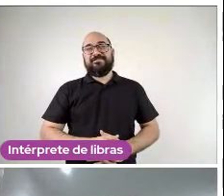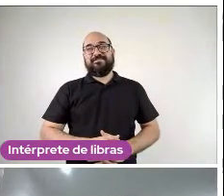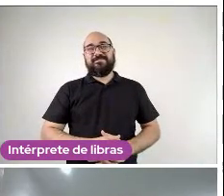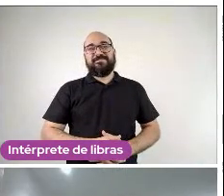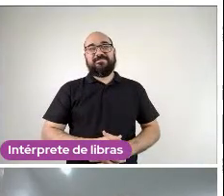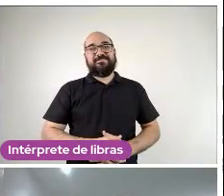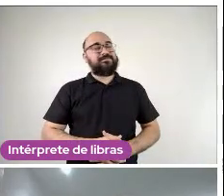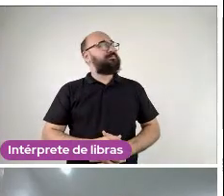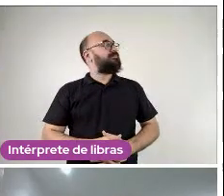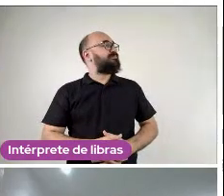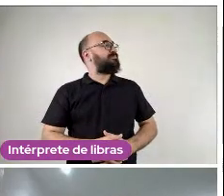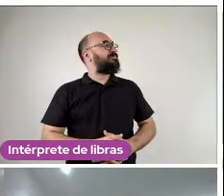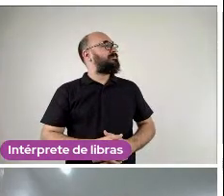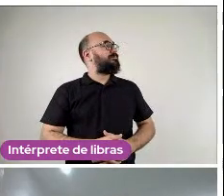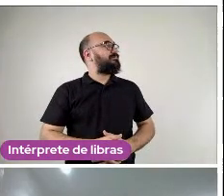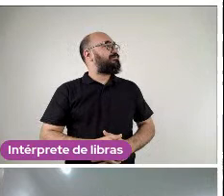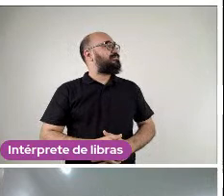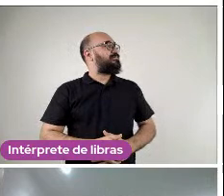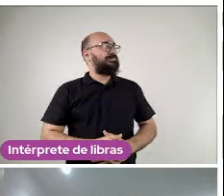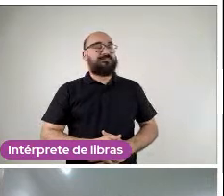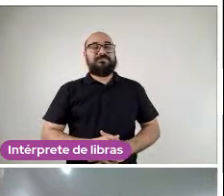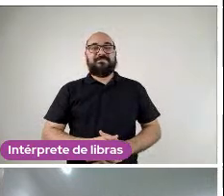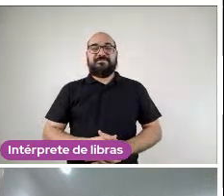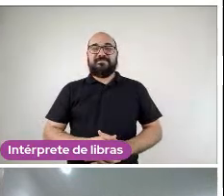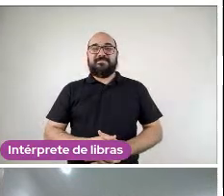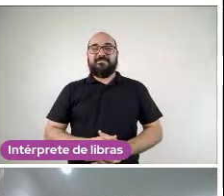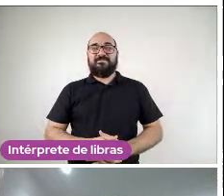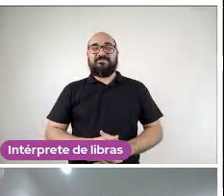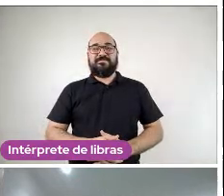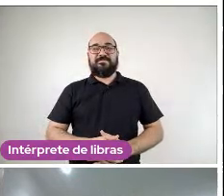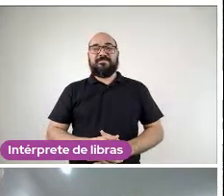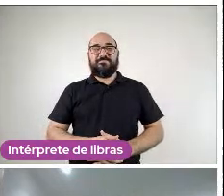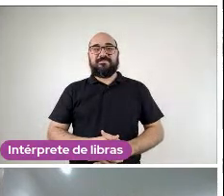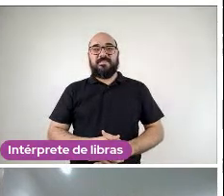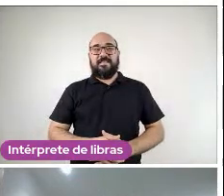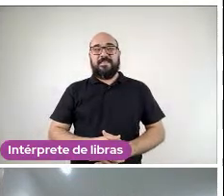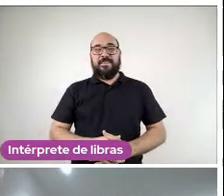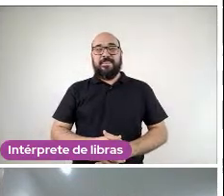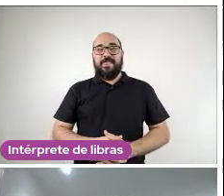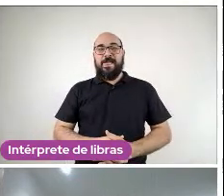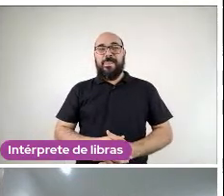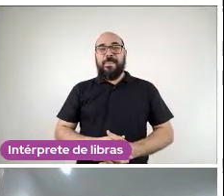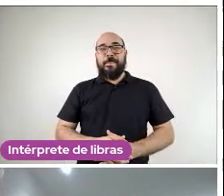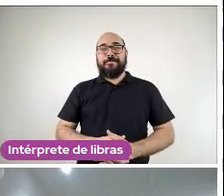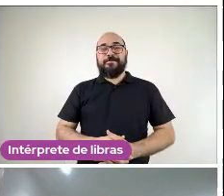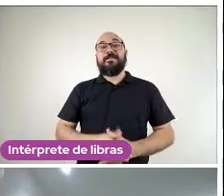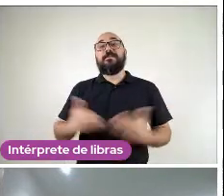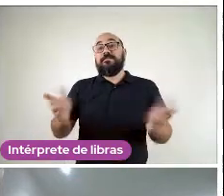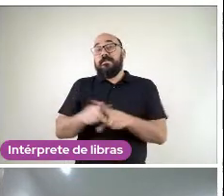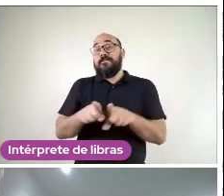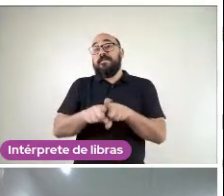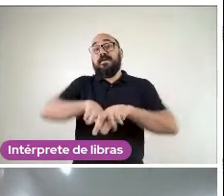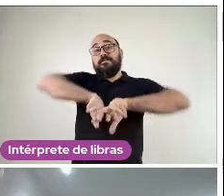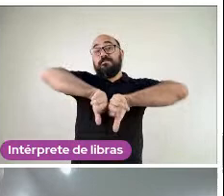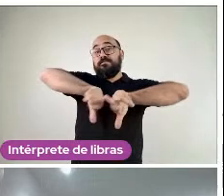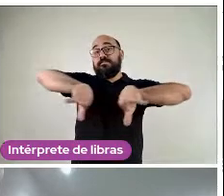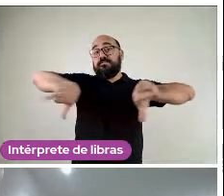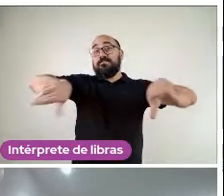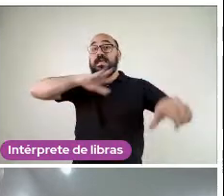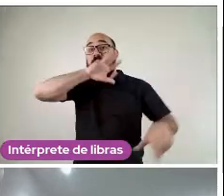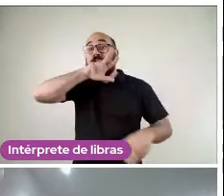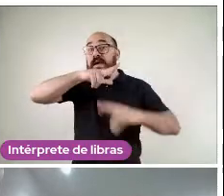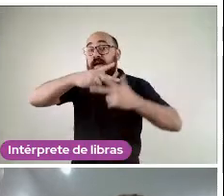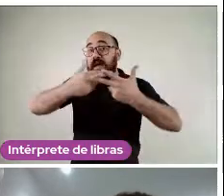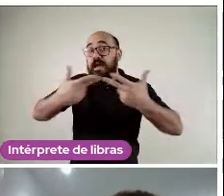costões rochosos, também ao longo de toda a cidade, também com sua biodiversidade. Aqui também, né,